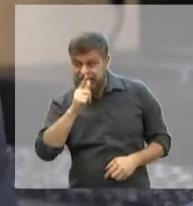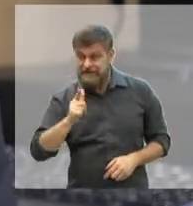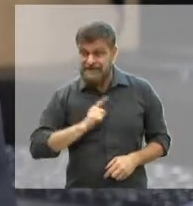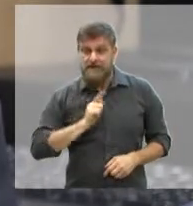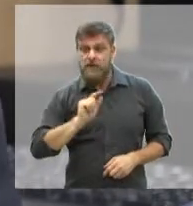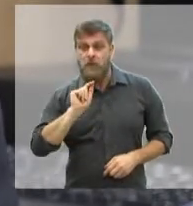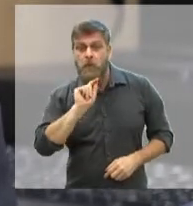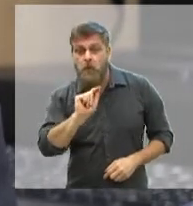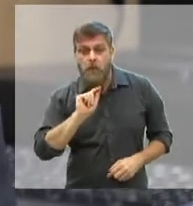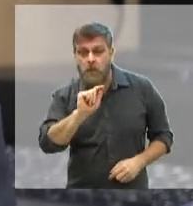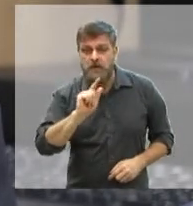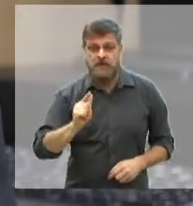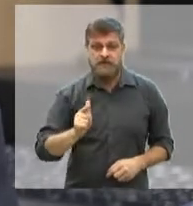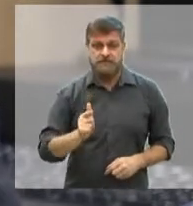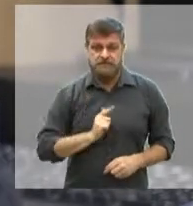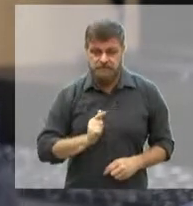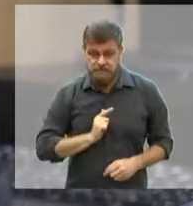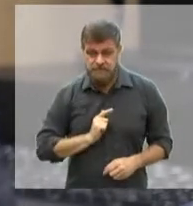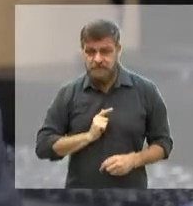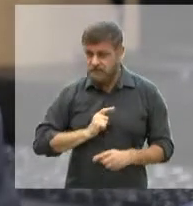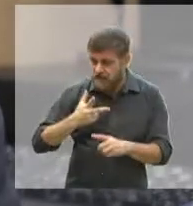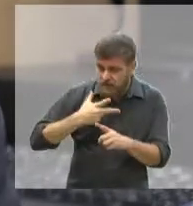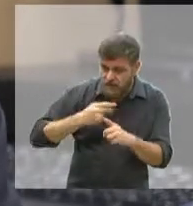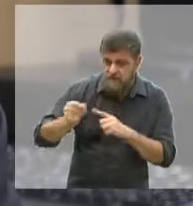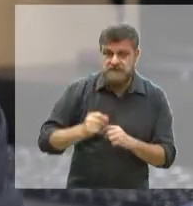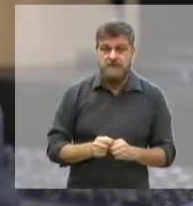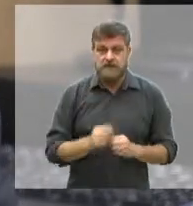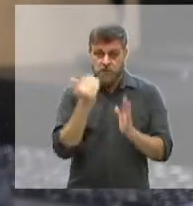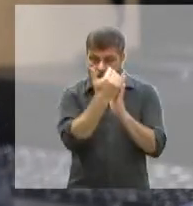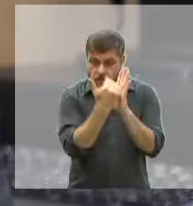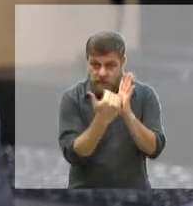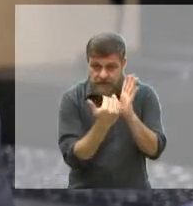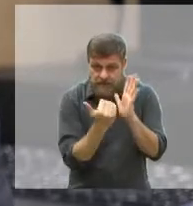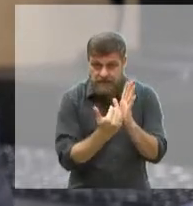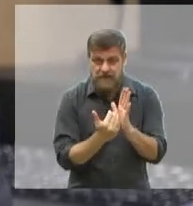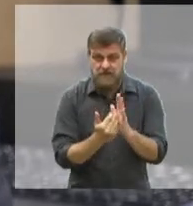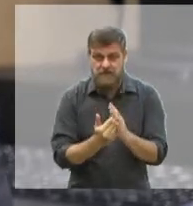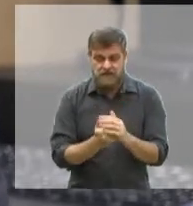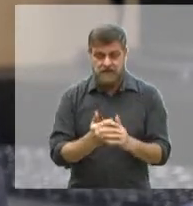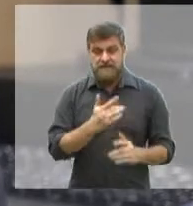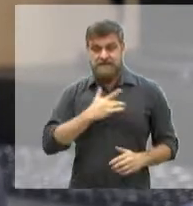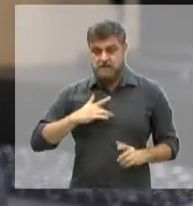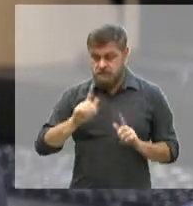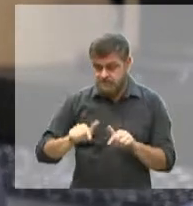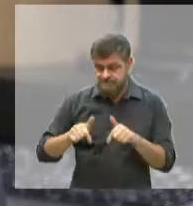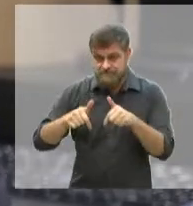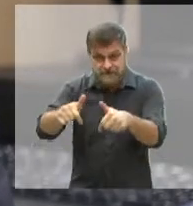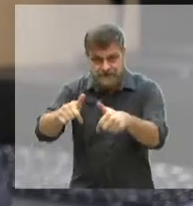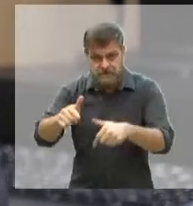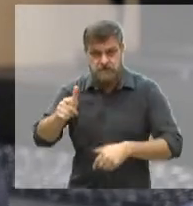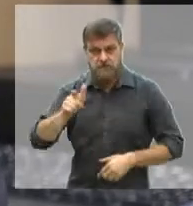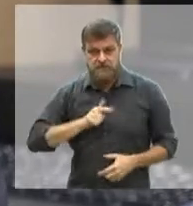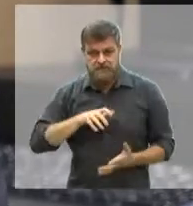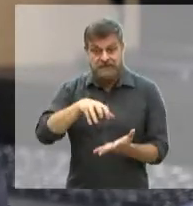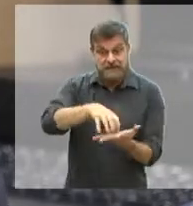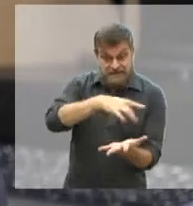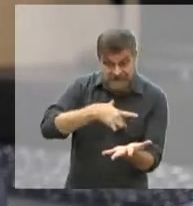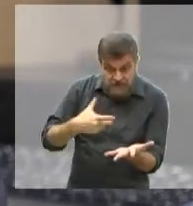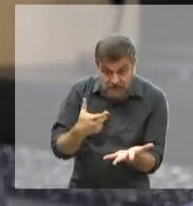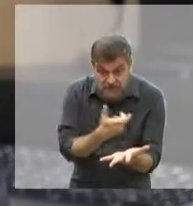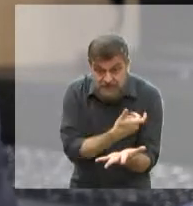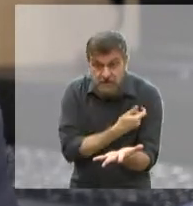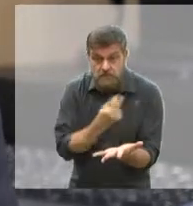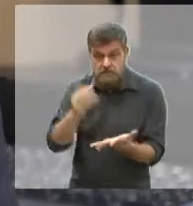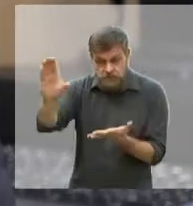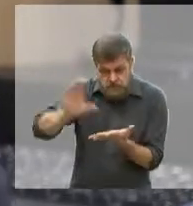mérito no sentido de que ela conquistou aí o programa Saúde em Ação. Isso implicou na construção e reforma de vários centros de saúde,